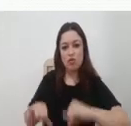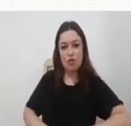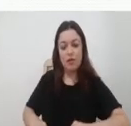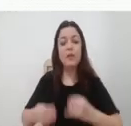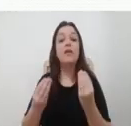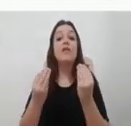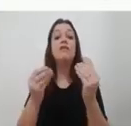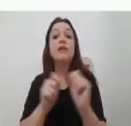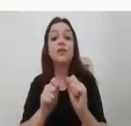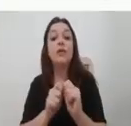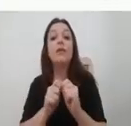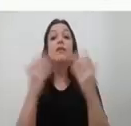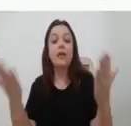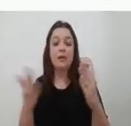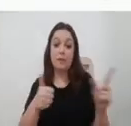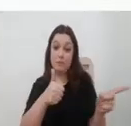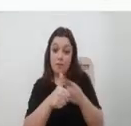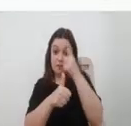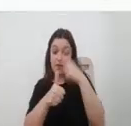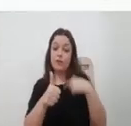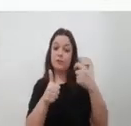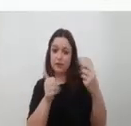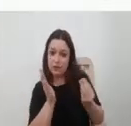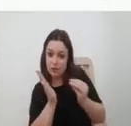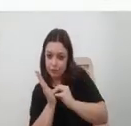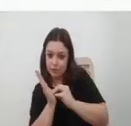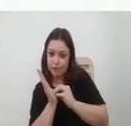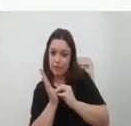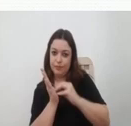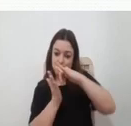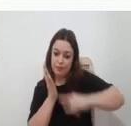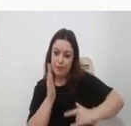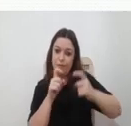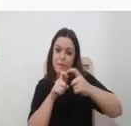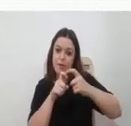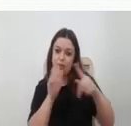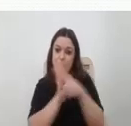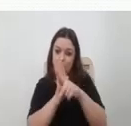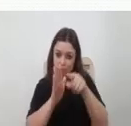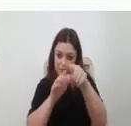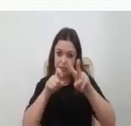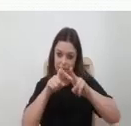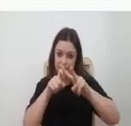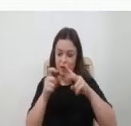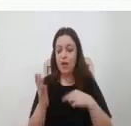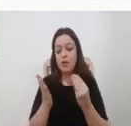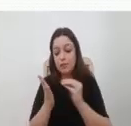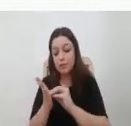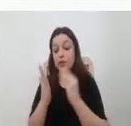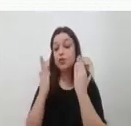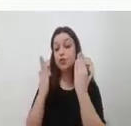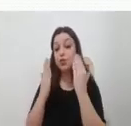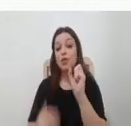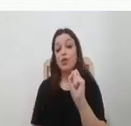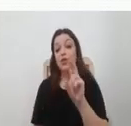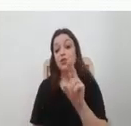tratos. Então, primeiramente, ele deve registrar no prontuário que ele tem essa suspeita, né? Que ele acredita